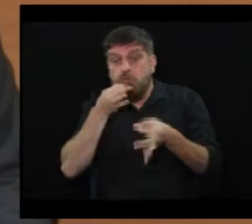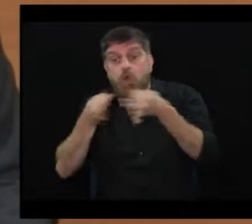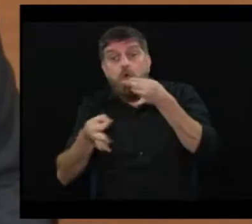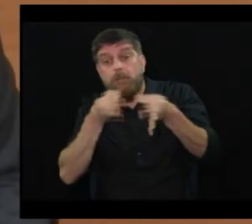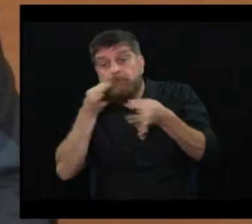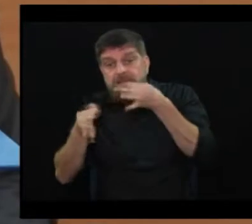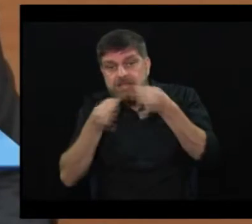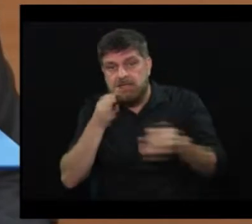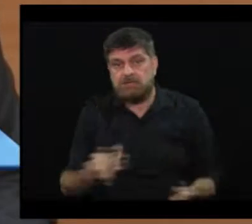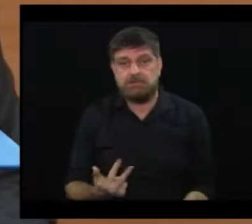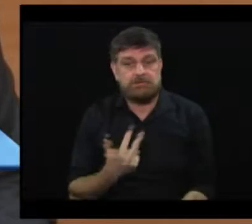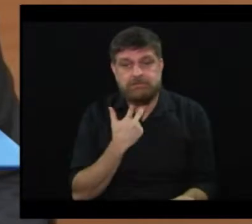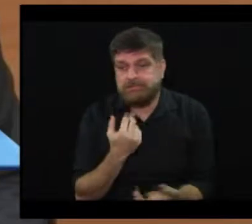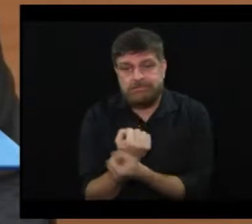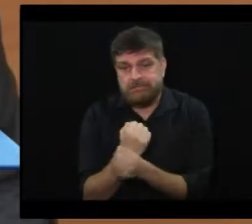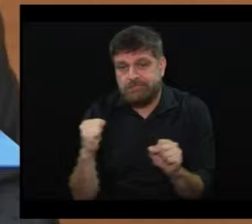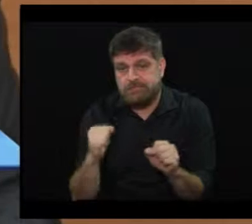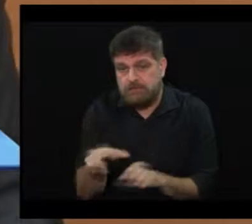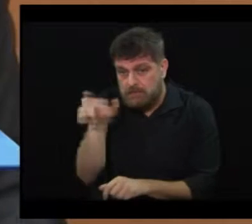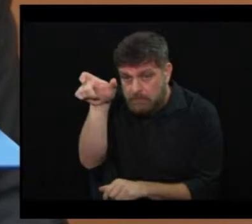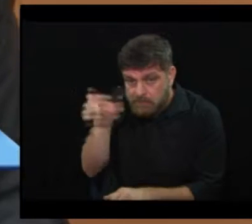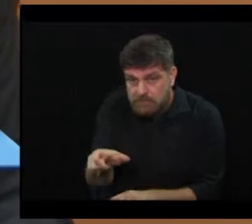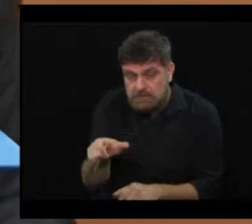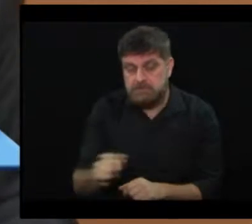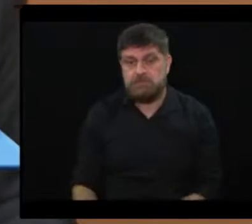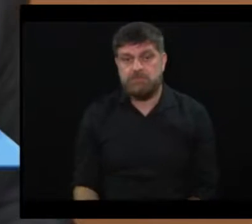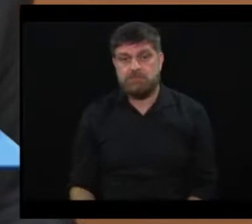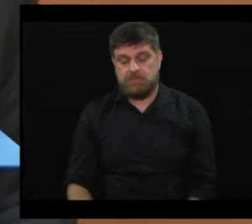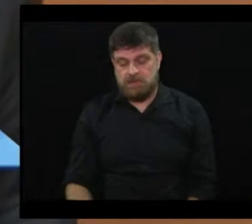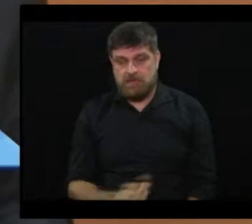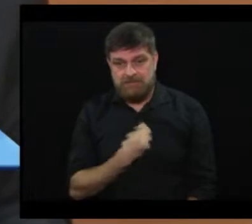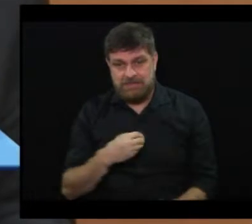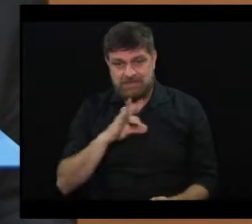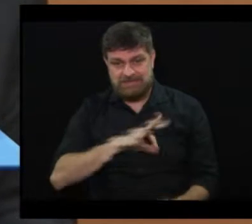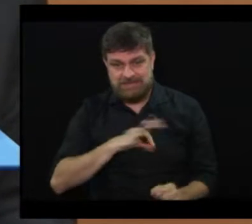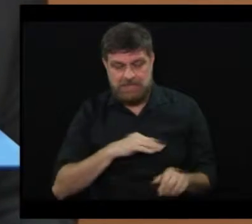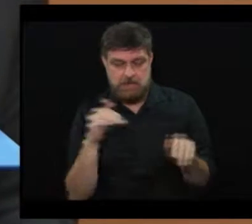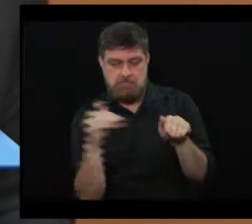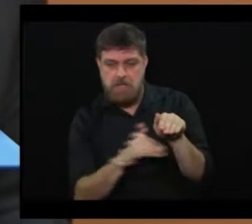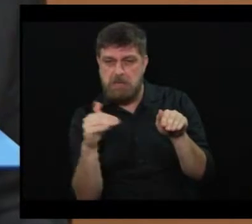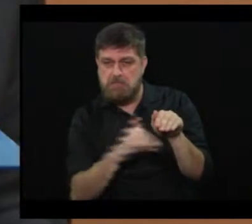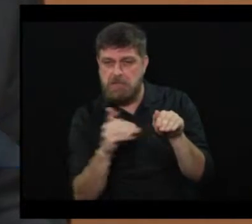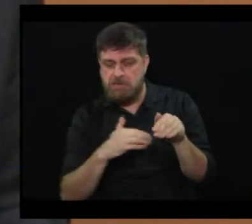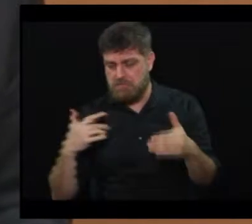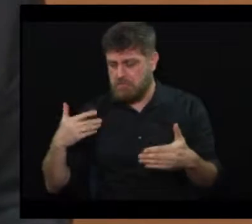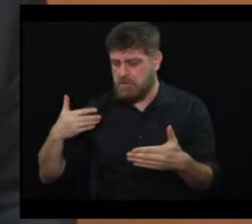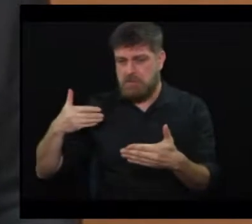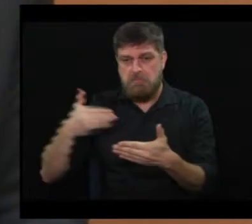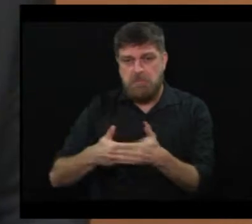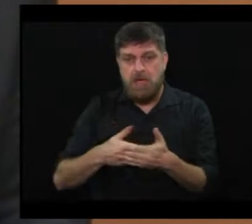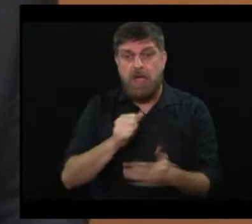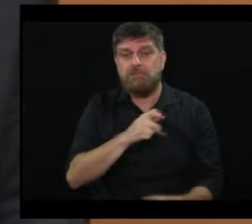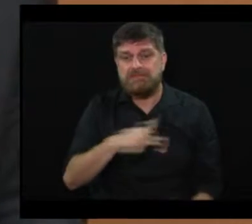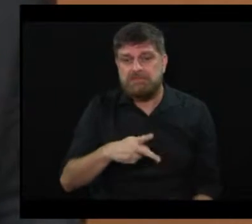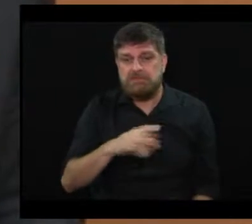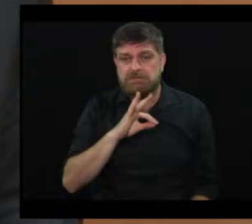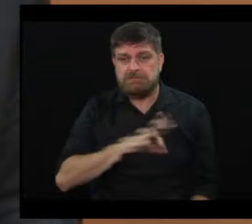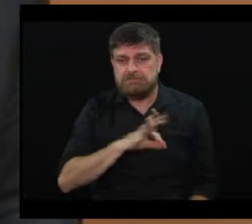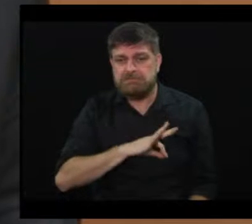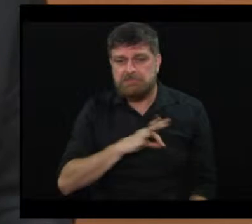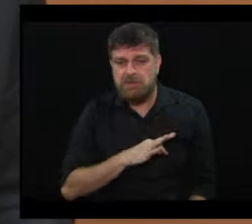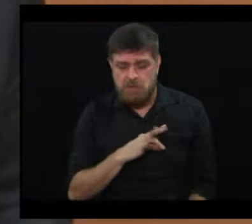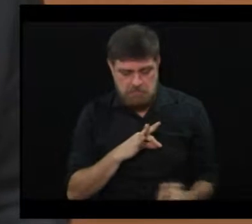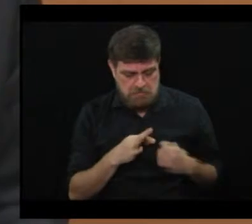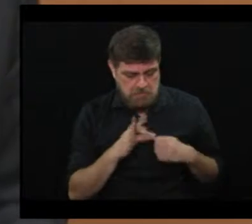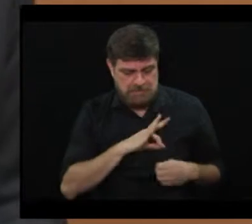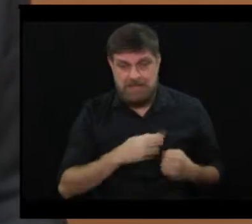assunto. Não é possível que uma pessoa que contribui a vida inteira e hoje ganha um salário mínimo de aposentadoria pague pela